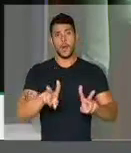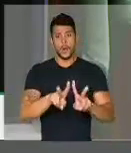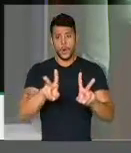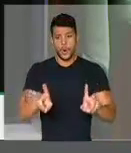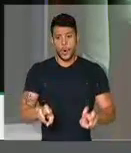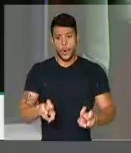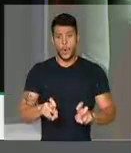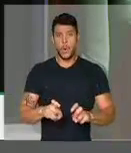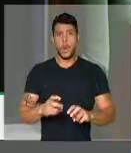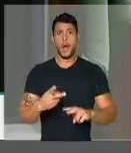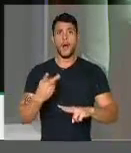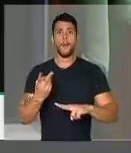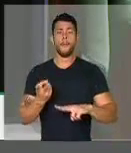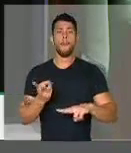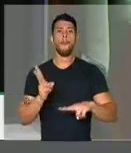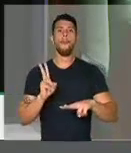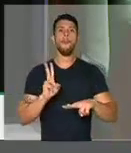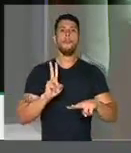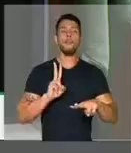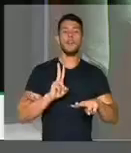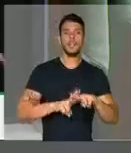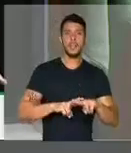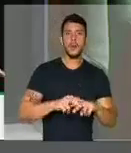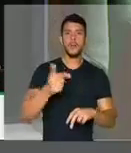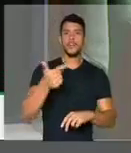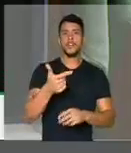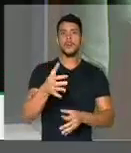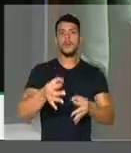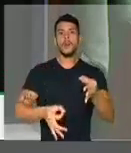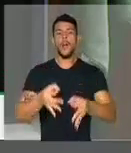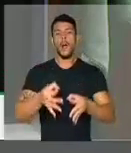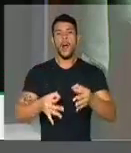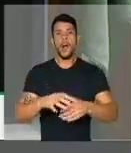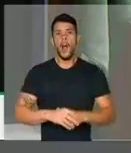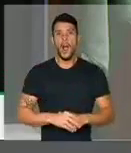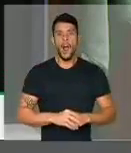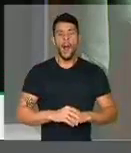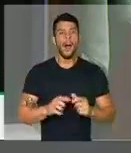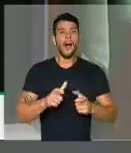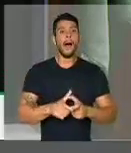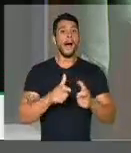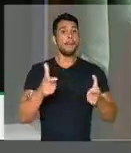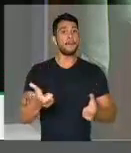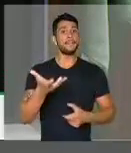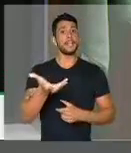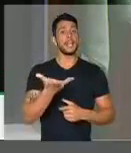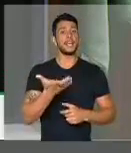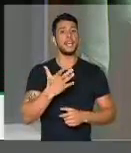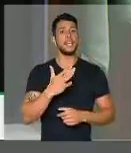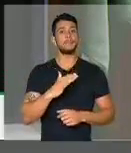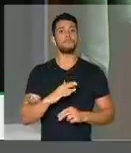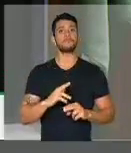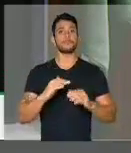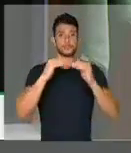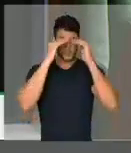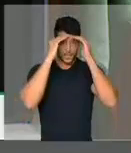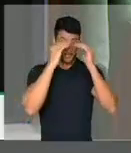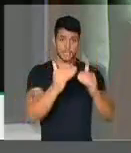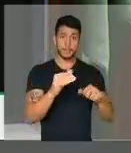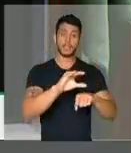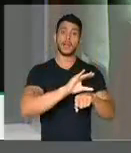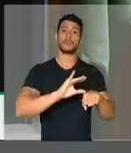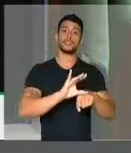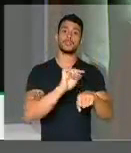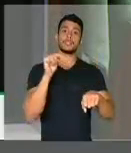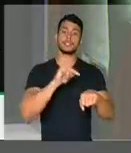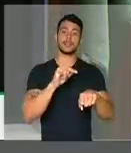relação à prisão em segundo grau. Essa maioria quer rever, em obediência à Constituição, ao